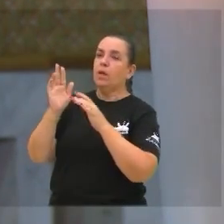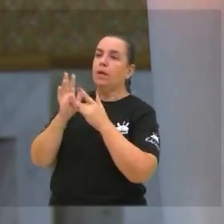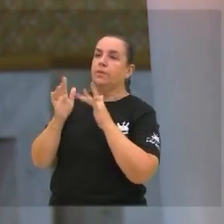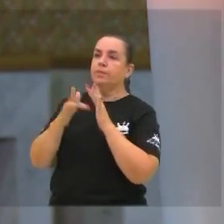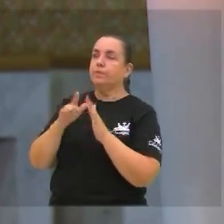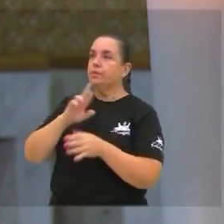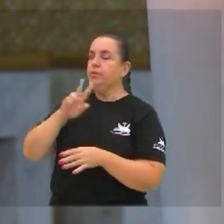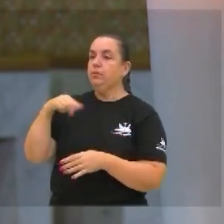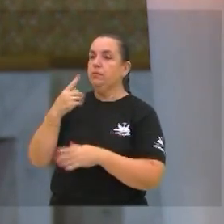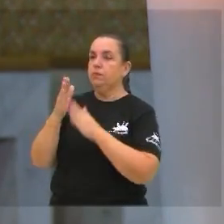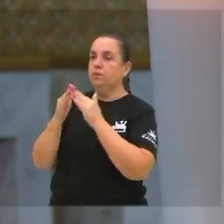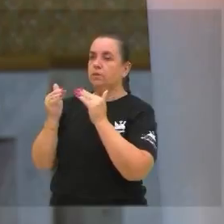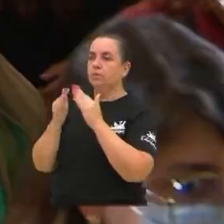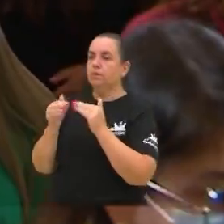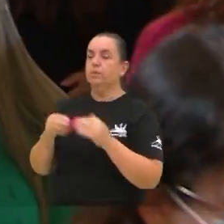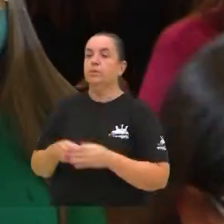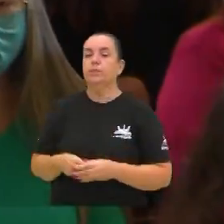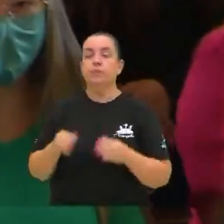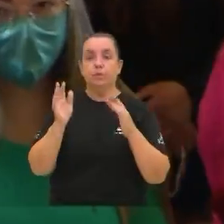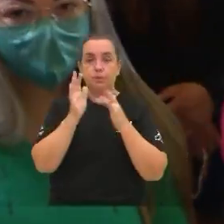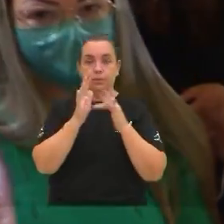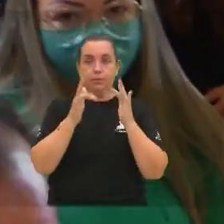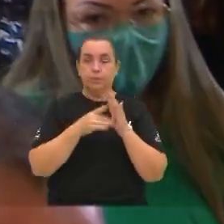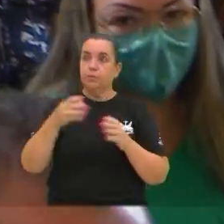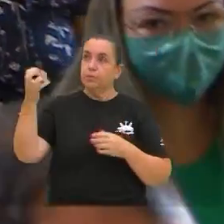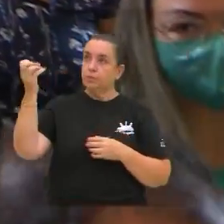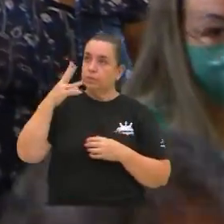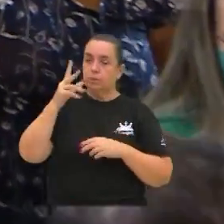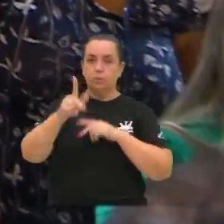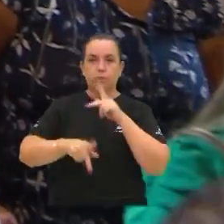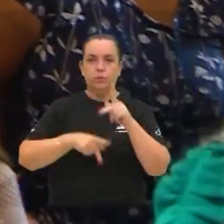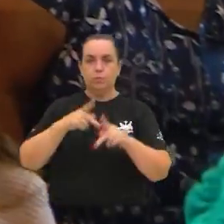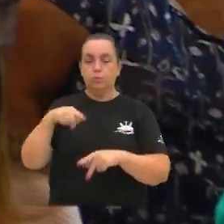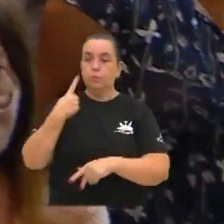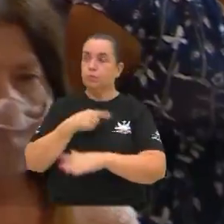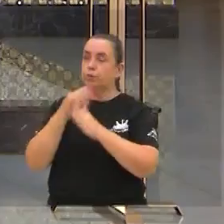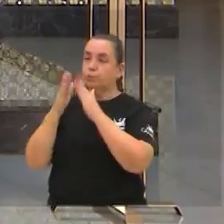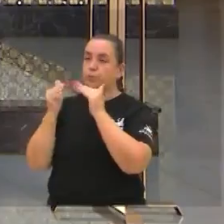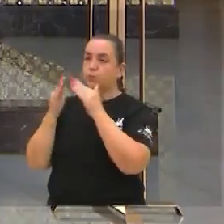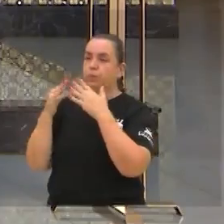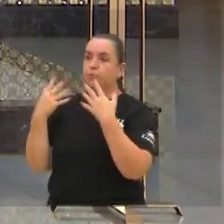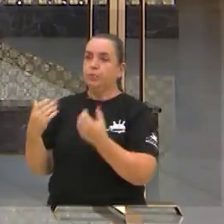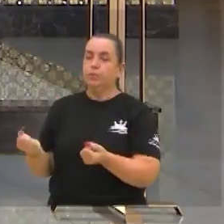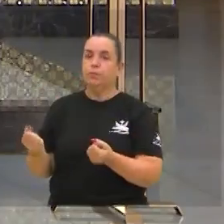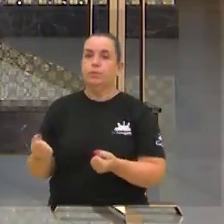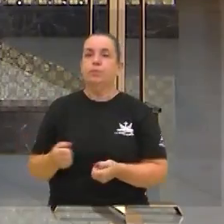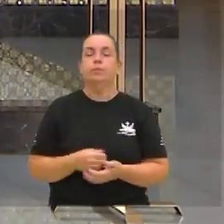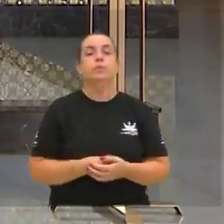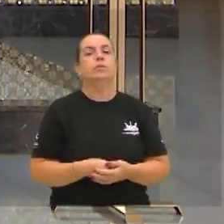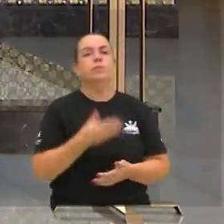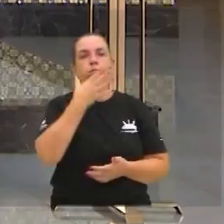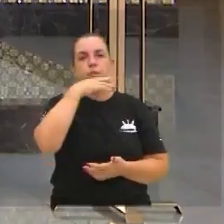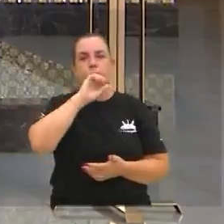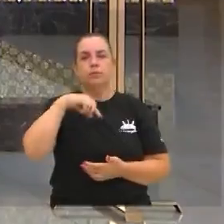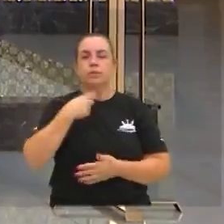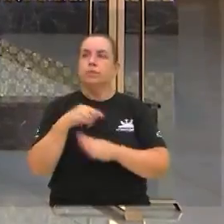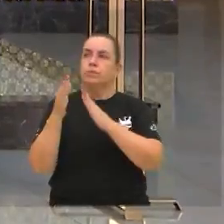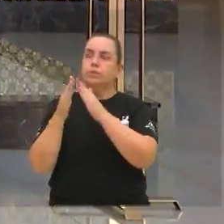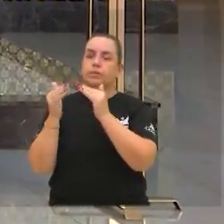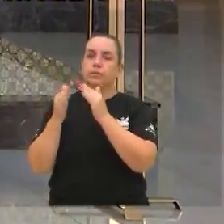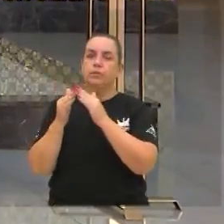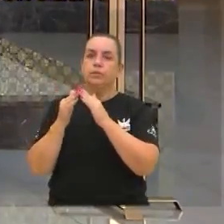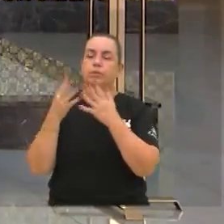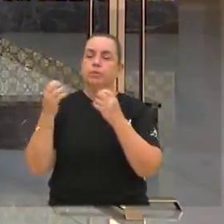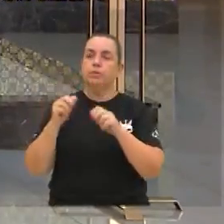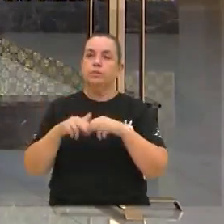vida, nós vos pedimos. Cristo, luz dos povos, ouvi-nos. Atendei-nos, ó Pai, nós vos o pedimos, por